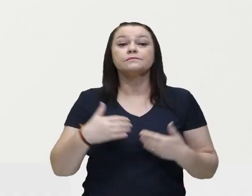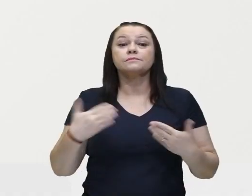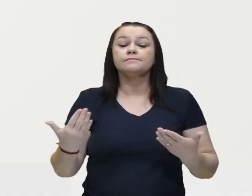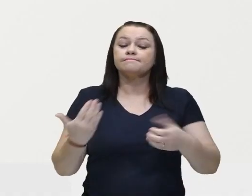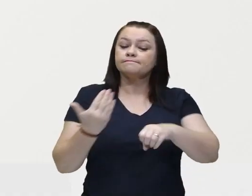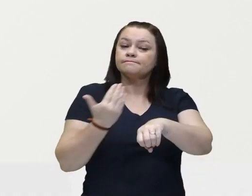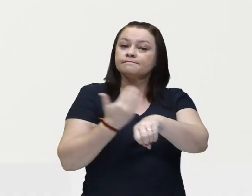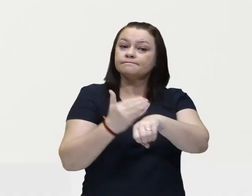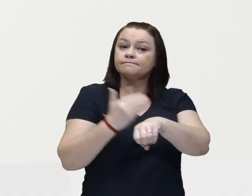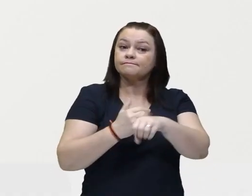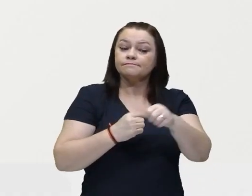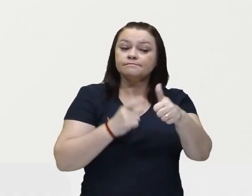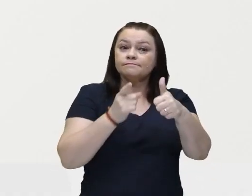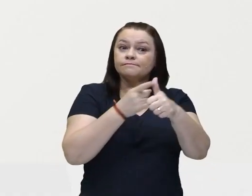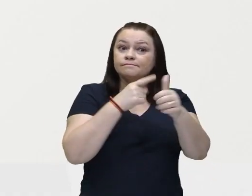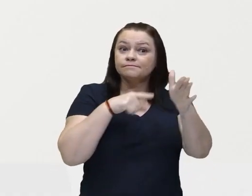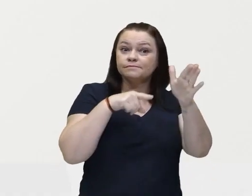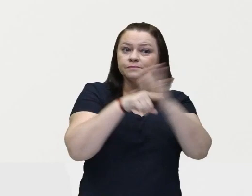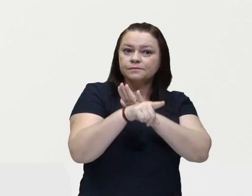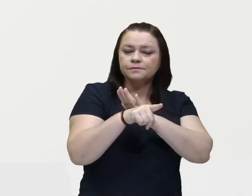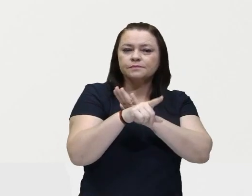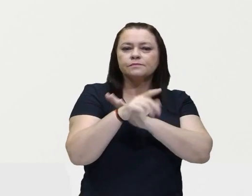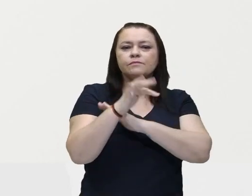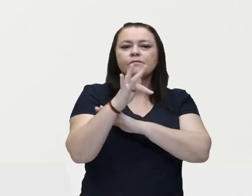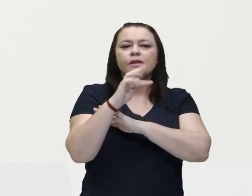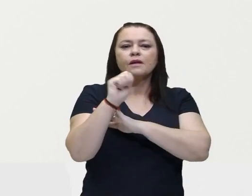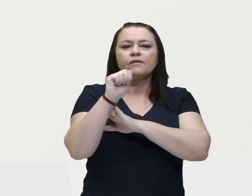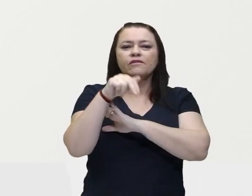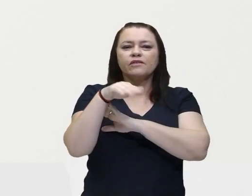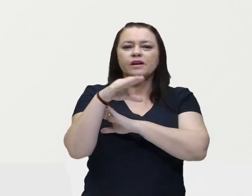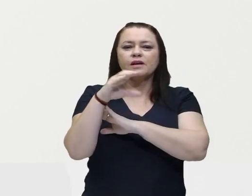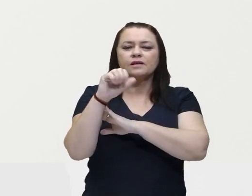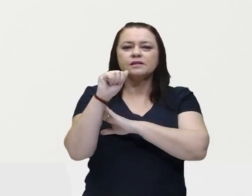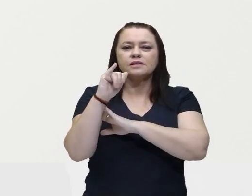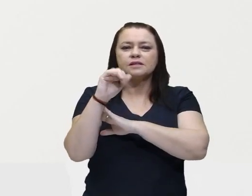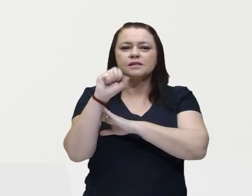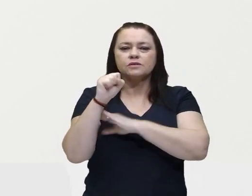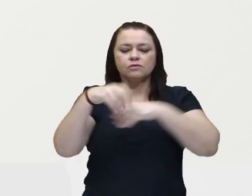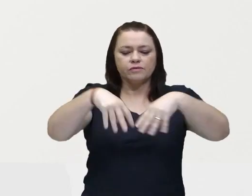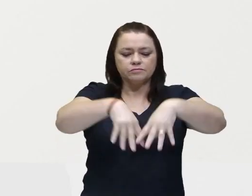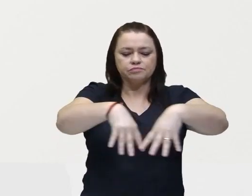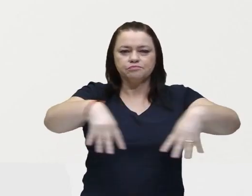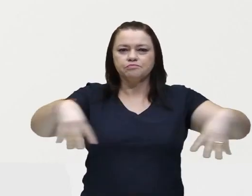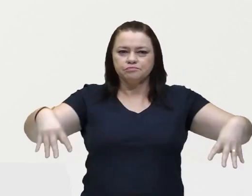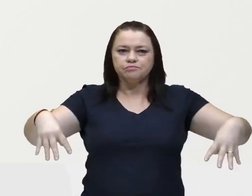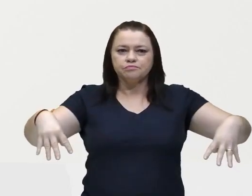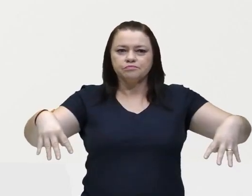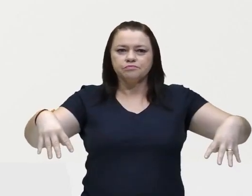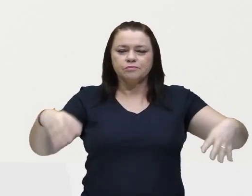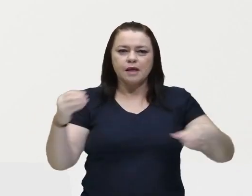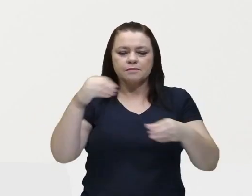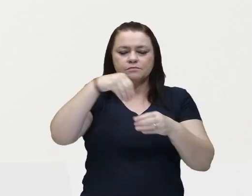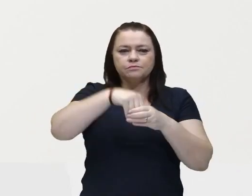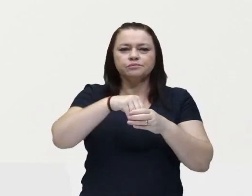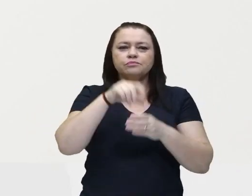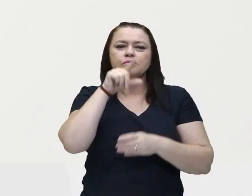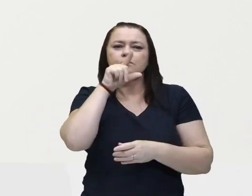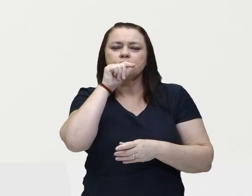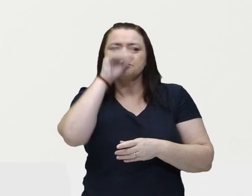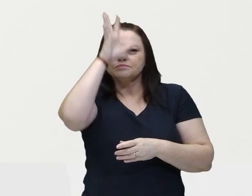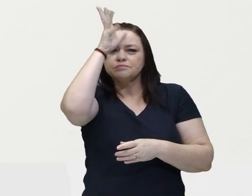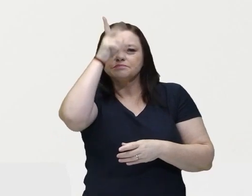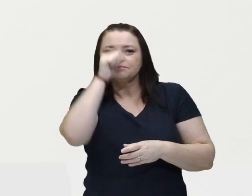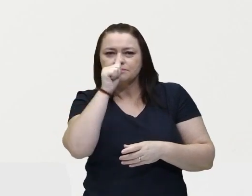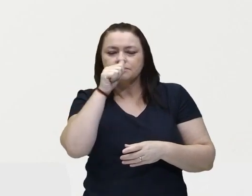Exercitando número 1. Francisco está fazendo um cercado para suas galinhas em seu sítio. Para isso, usou tábuas com